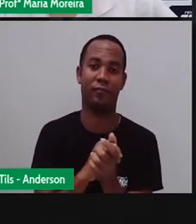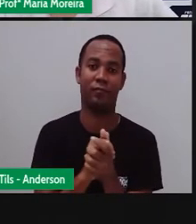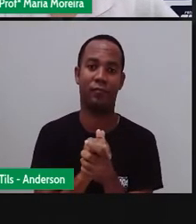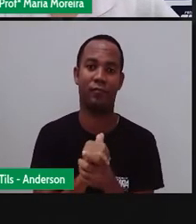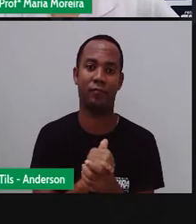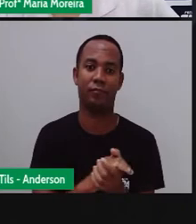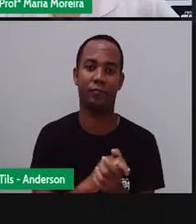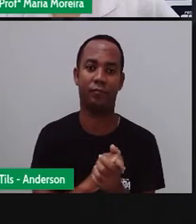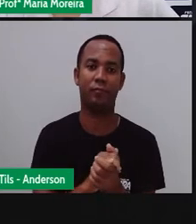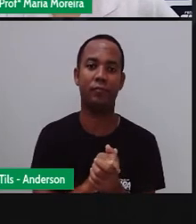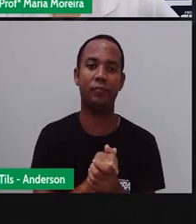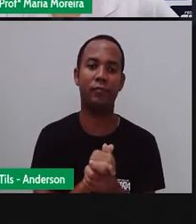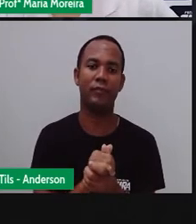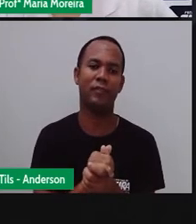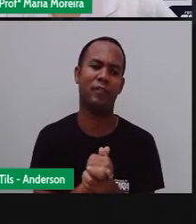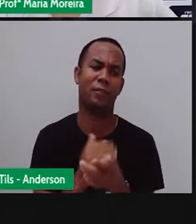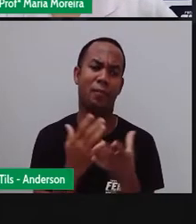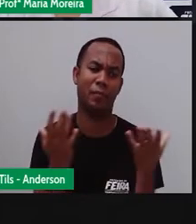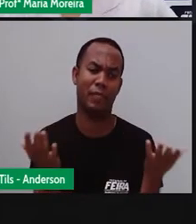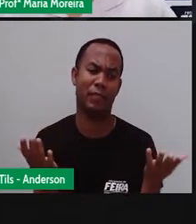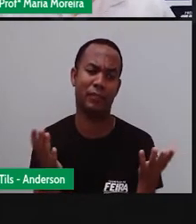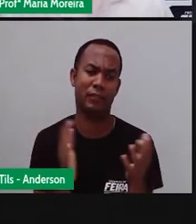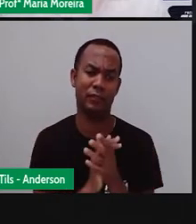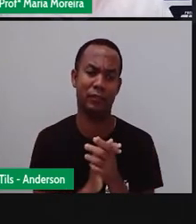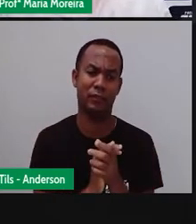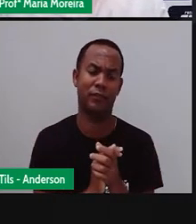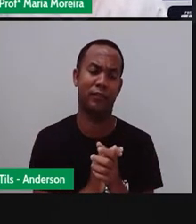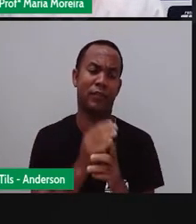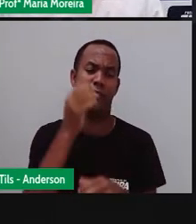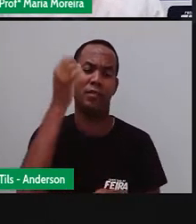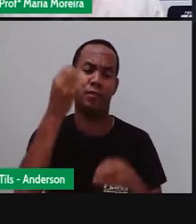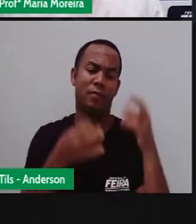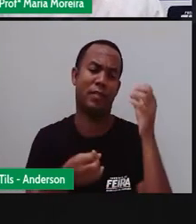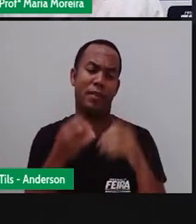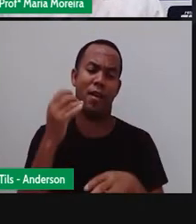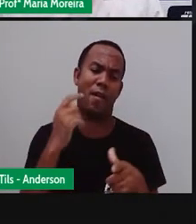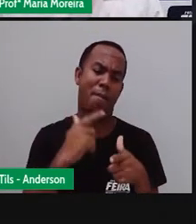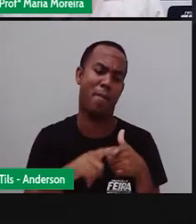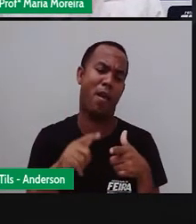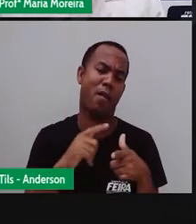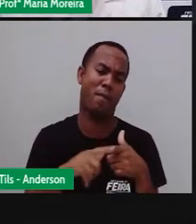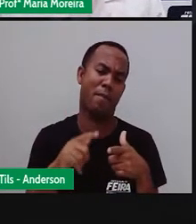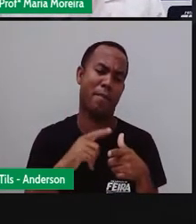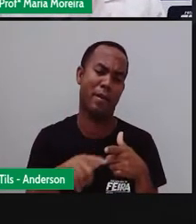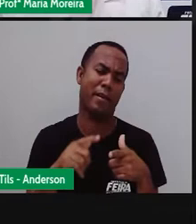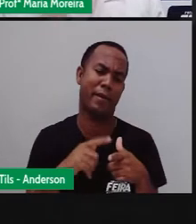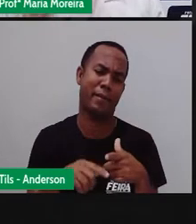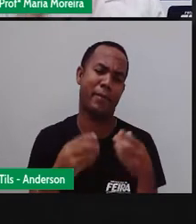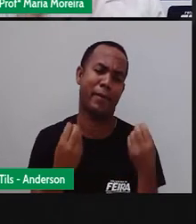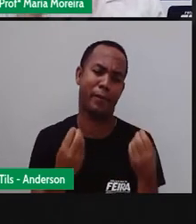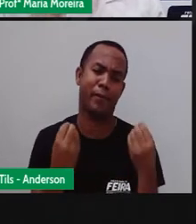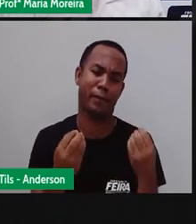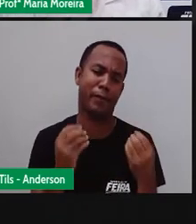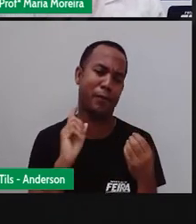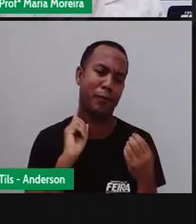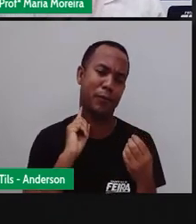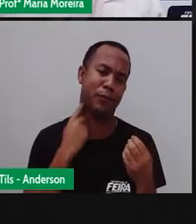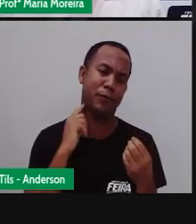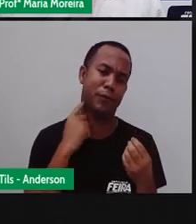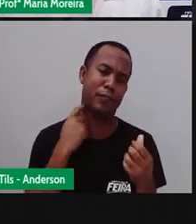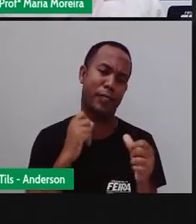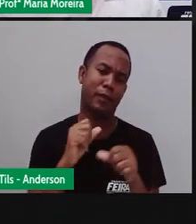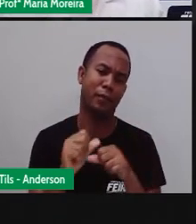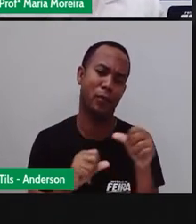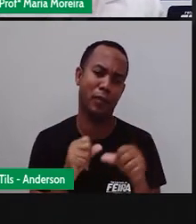lá. Bom, Max, vamos falar sobre problemas ambientais e a transformação da paisagem,